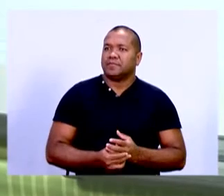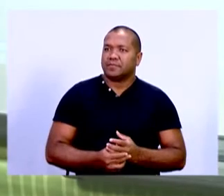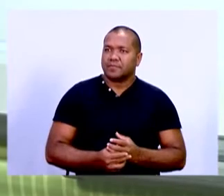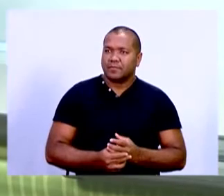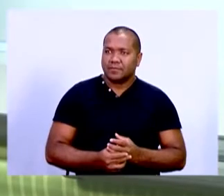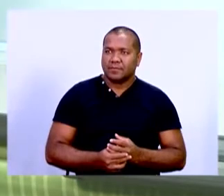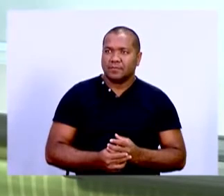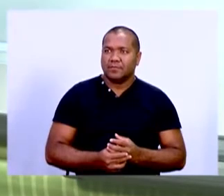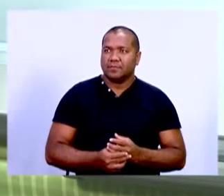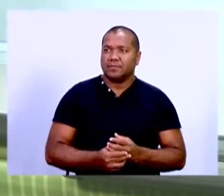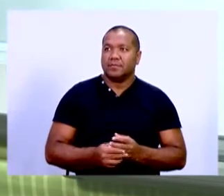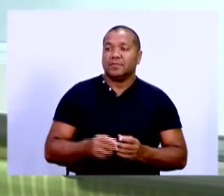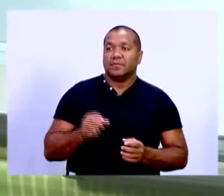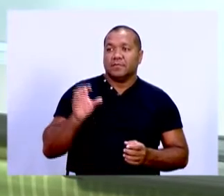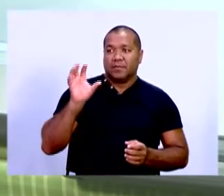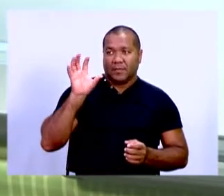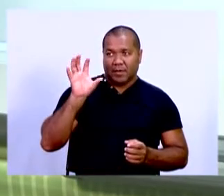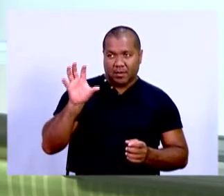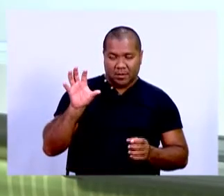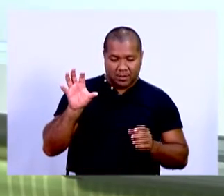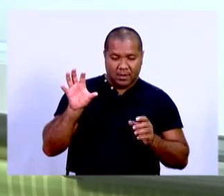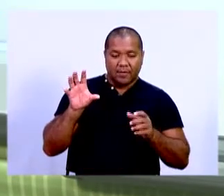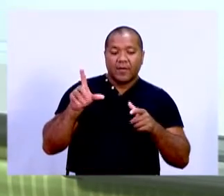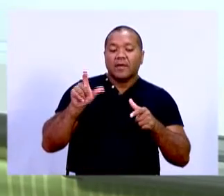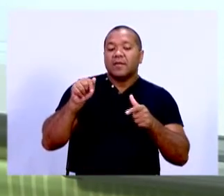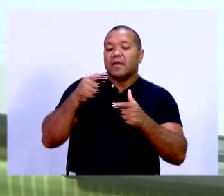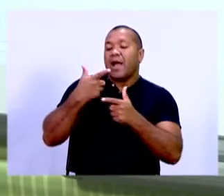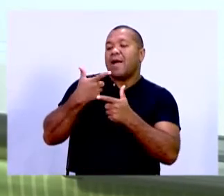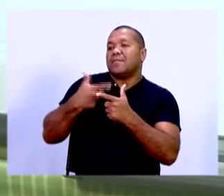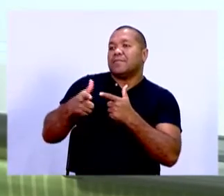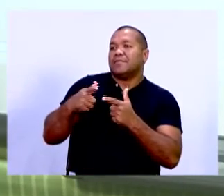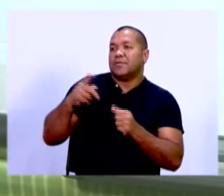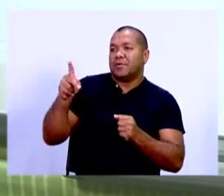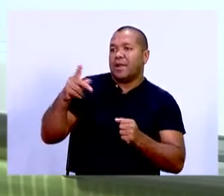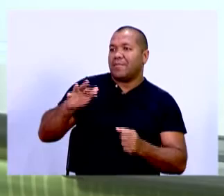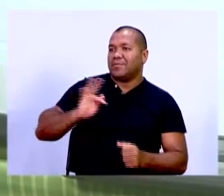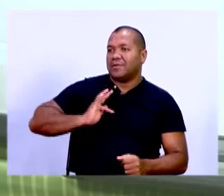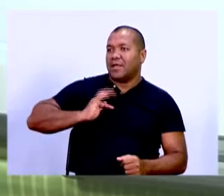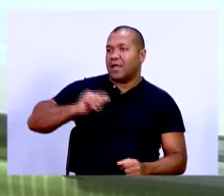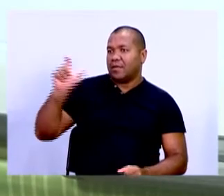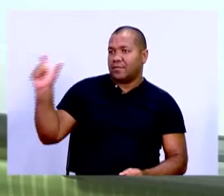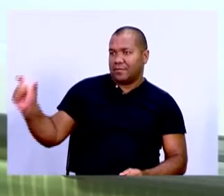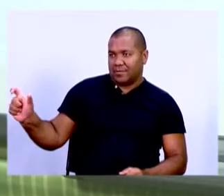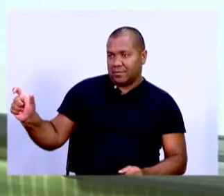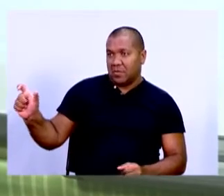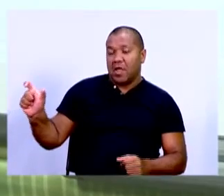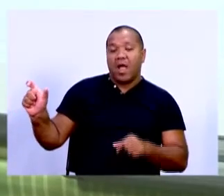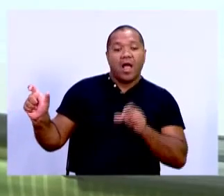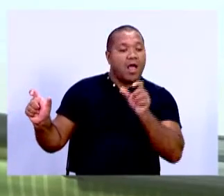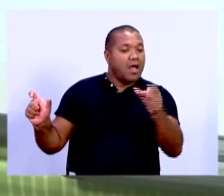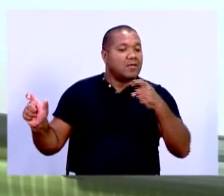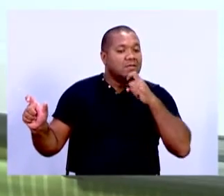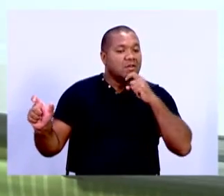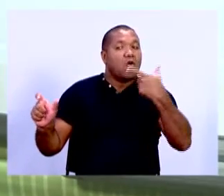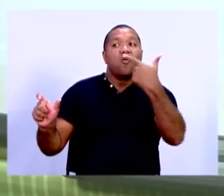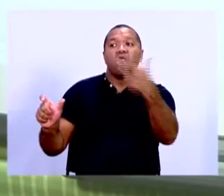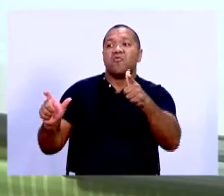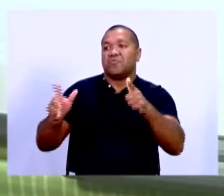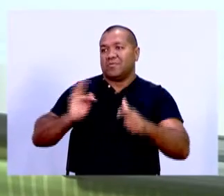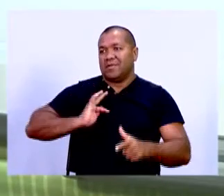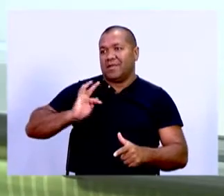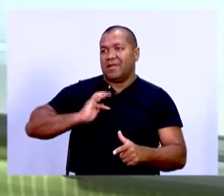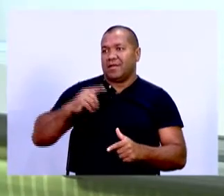problemas. Então, esse aqui vai ser para o técnico tal. O frigobar vai ser para o outro técnico fulano de